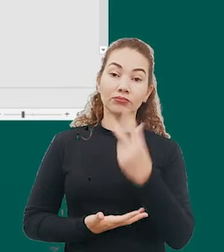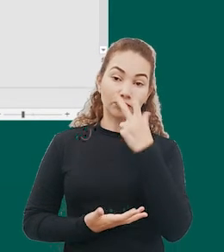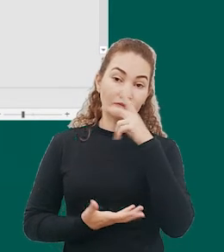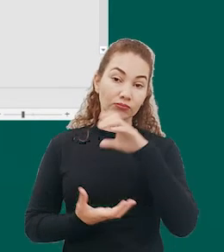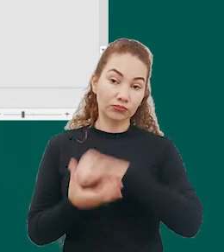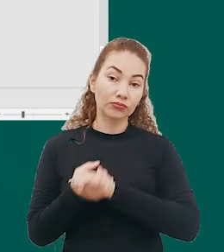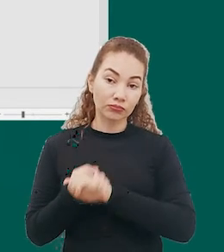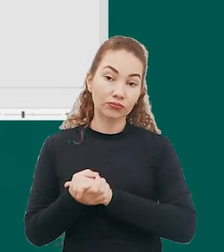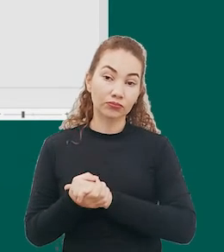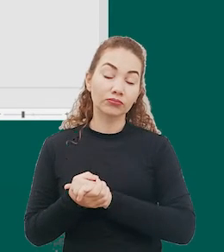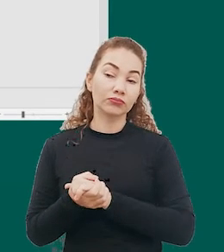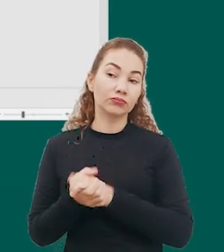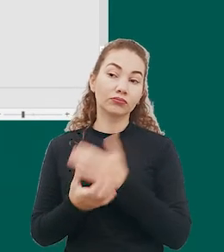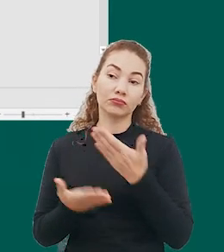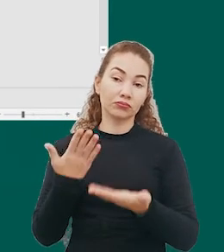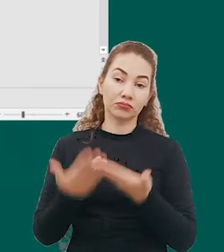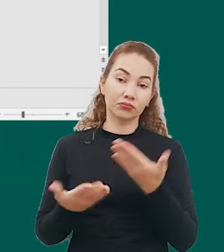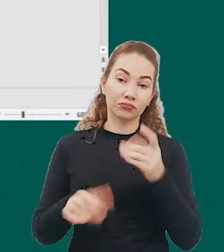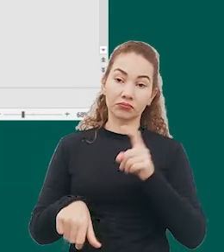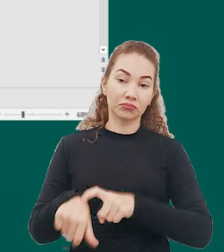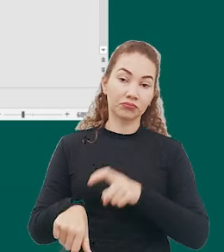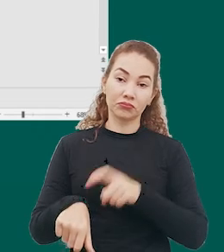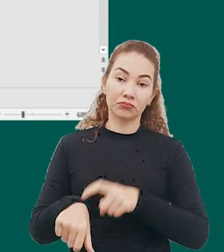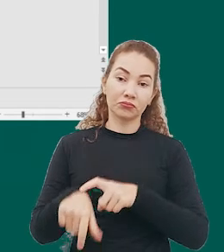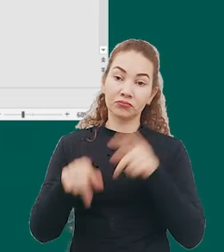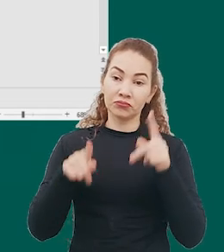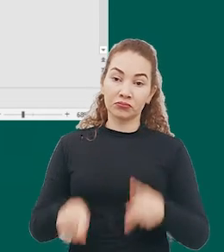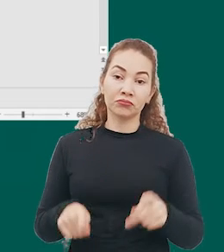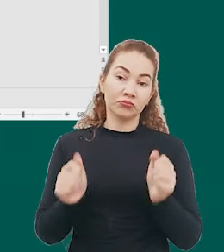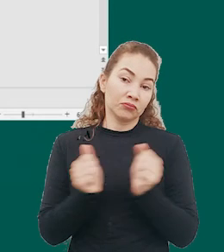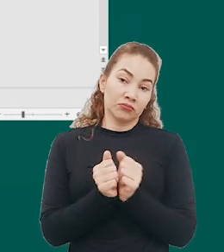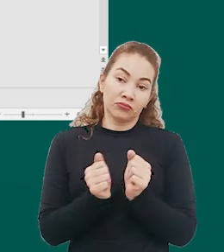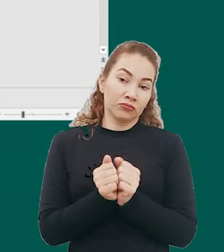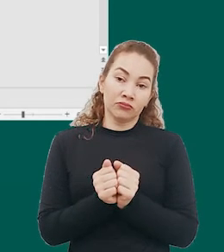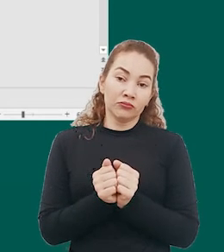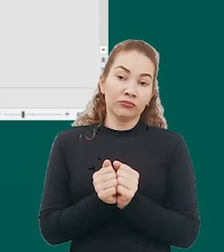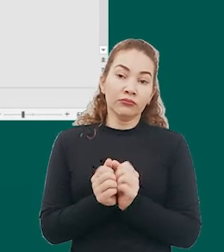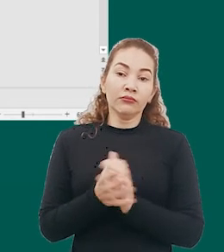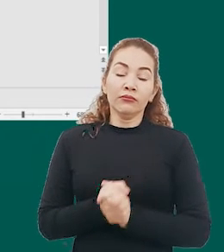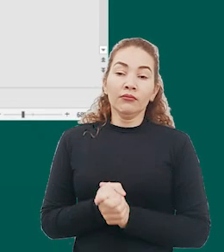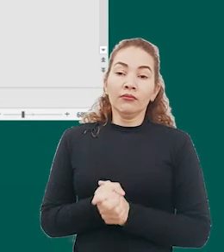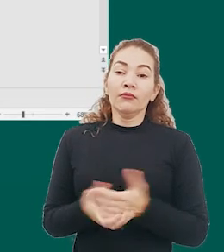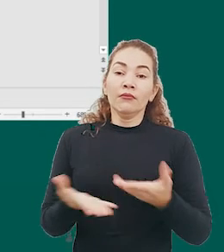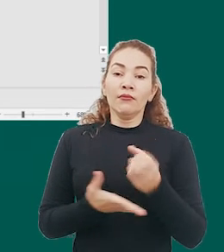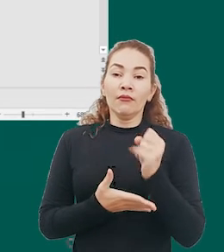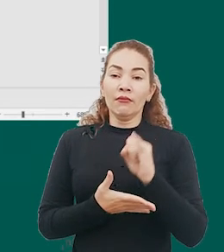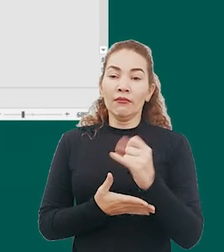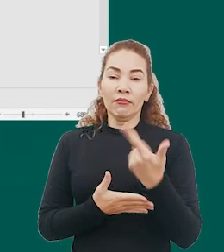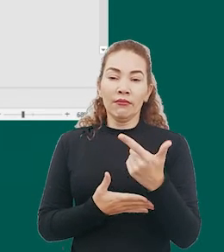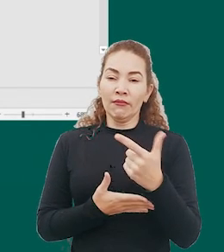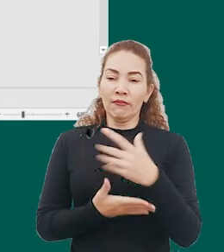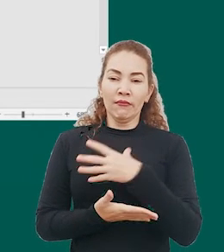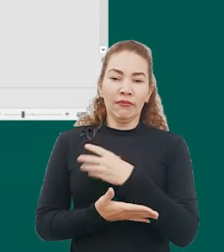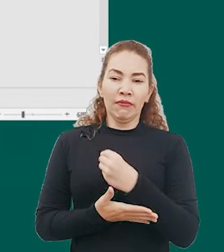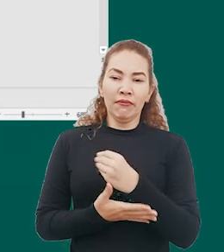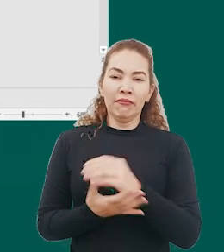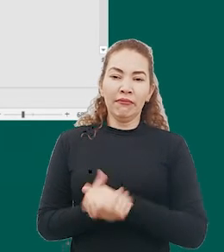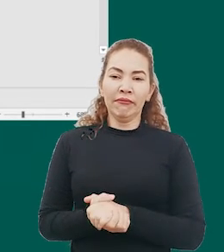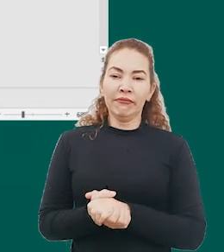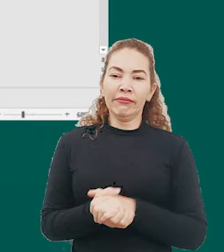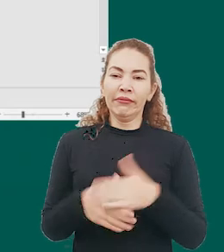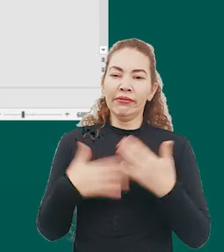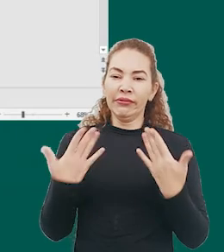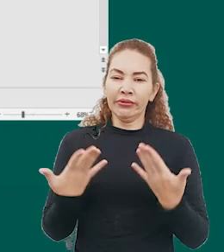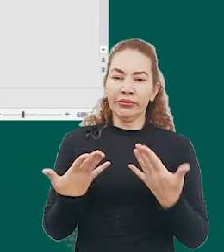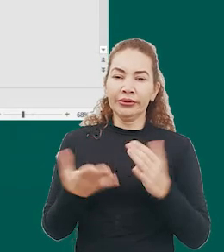casal, independe do tempo que as pessoas estejam juntos. Agora, se não tem filho,